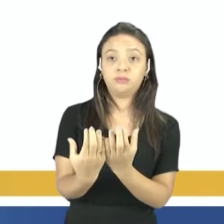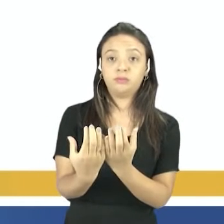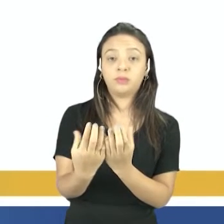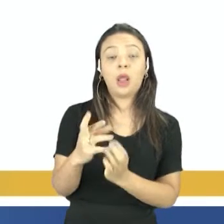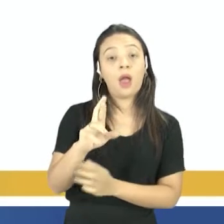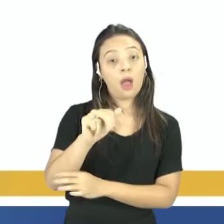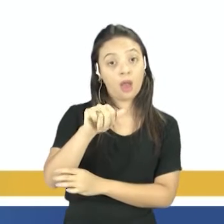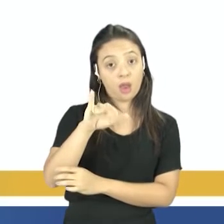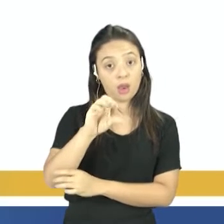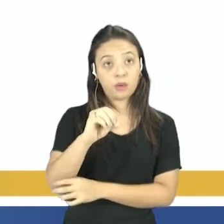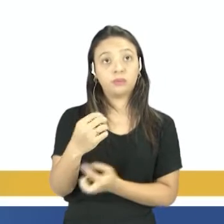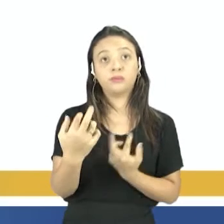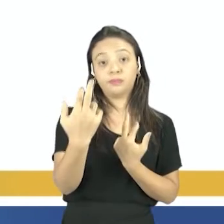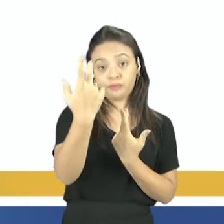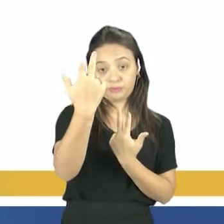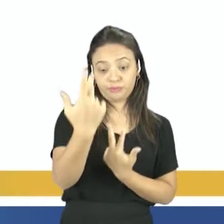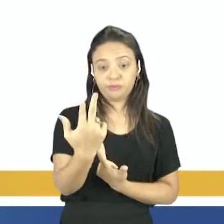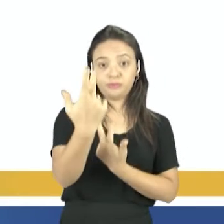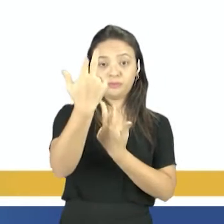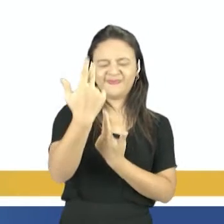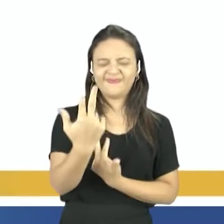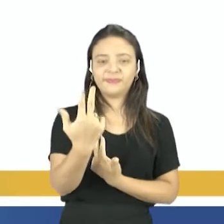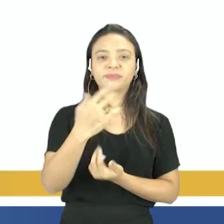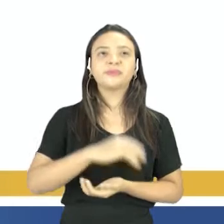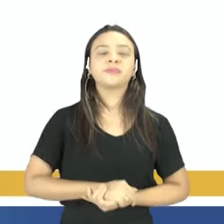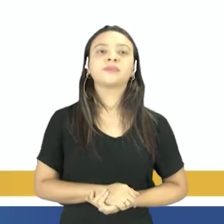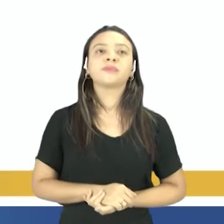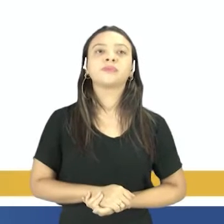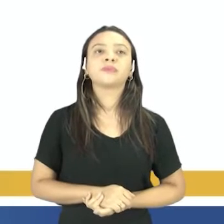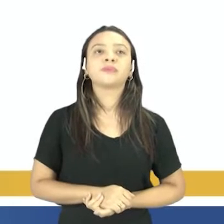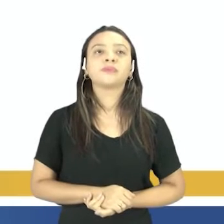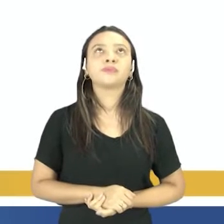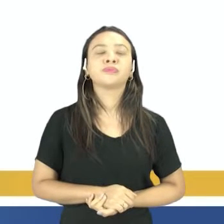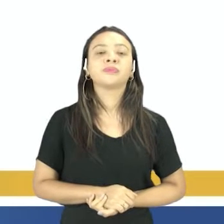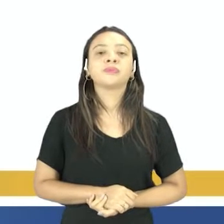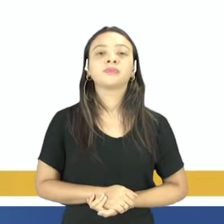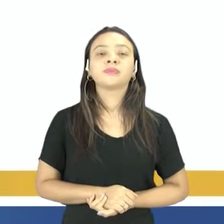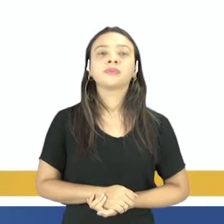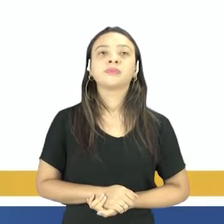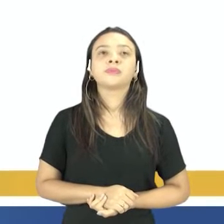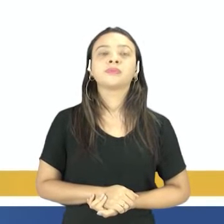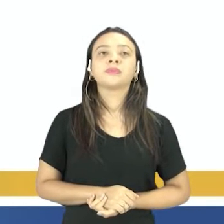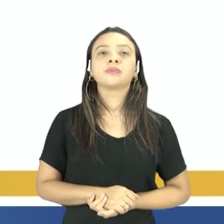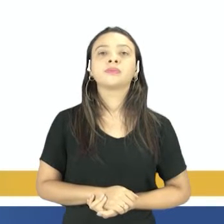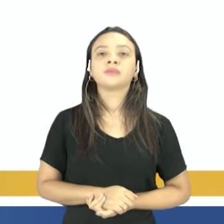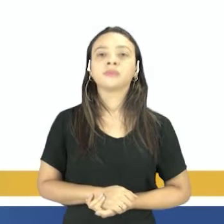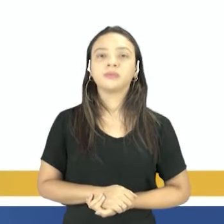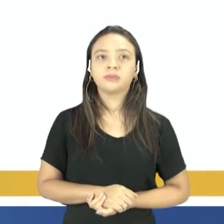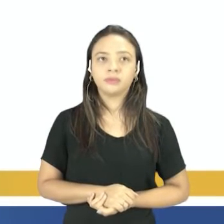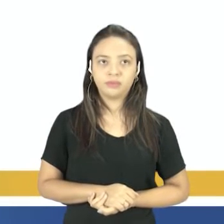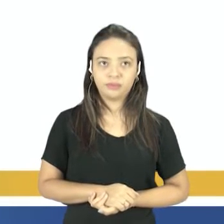mesmos raios, né, aos círculos das bases, melhor dizendo.